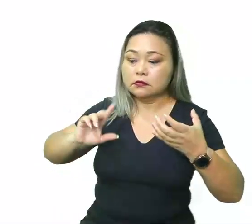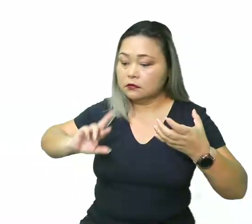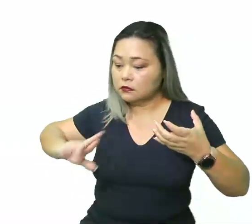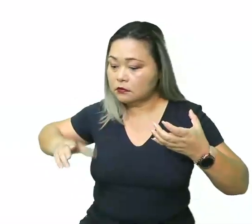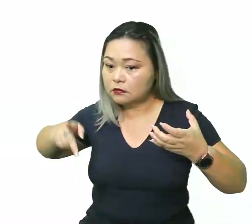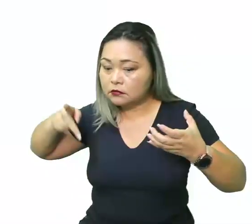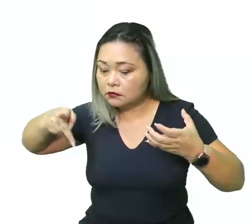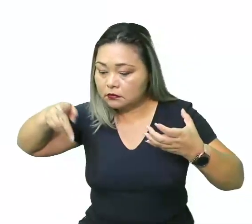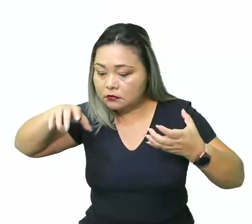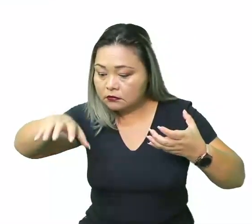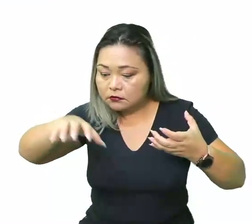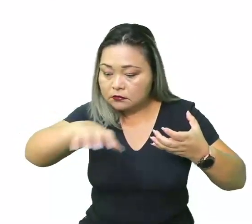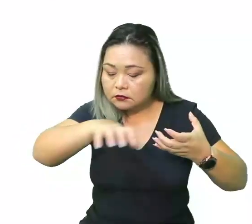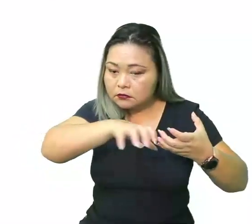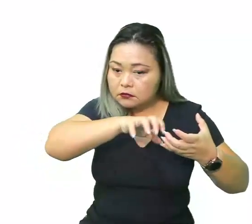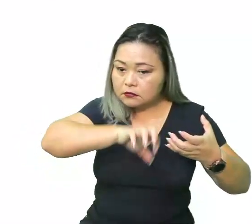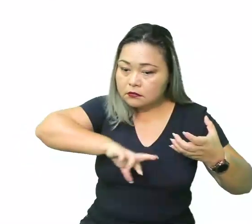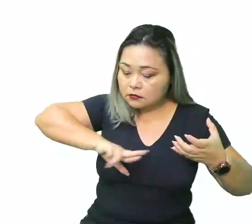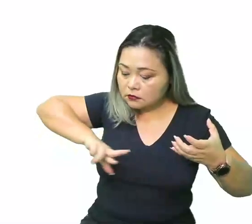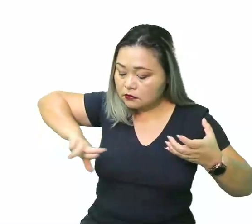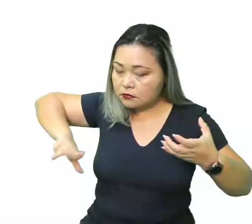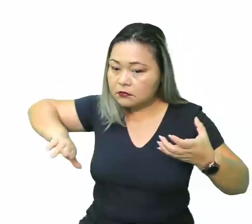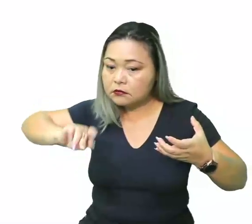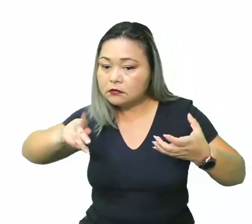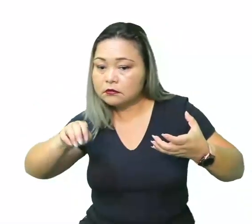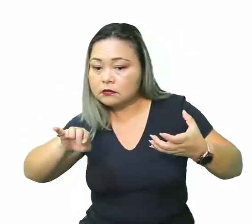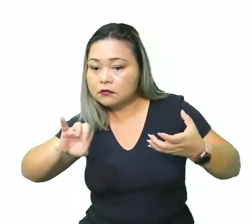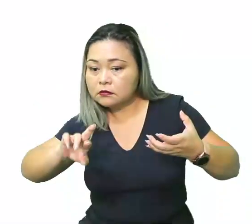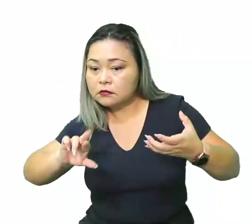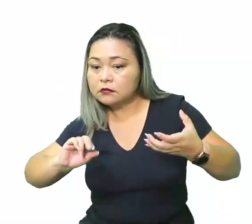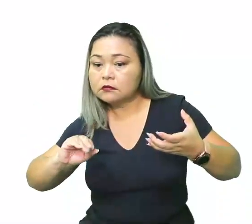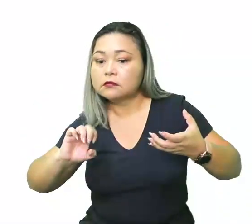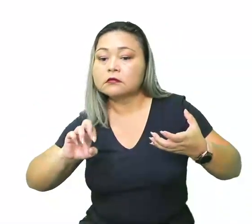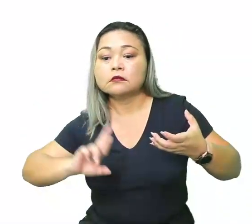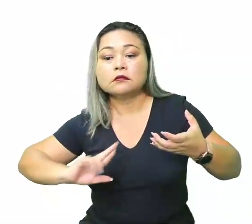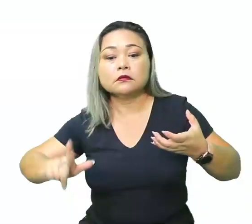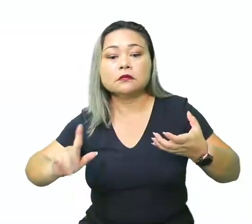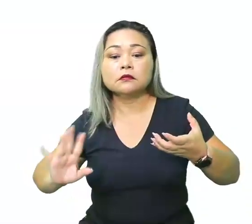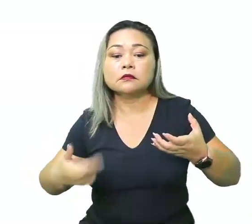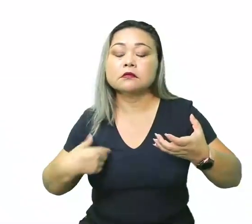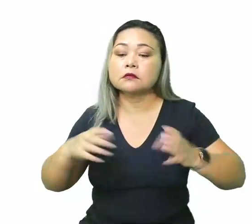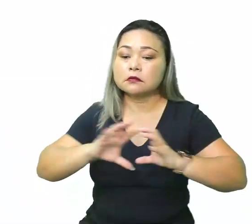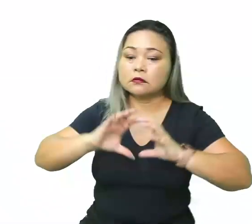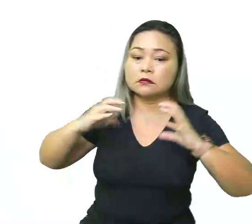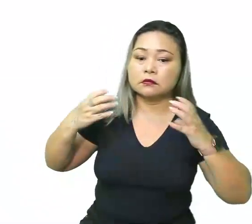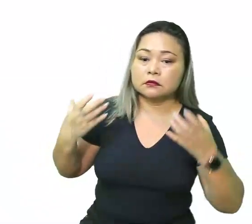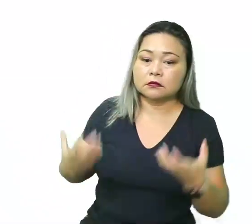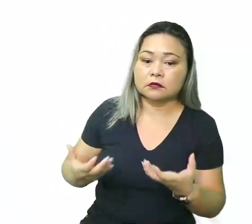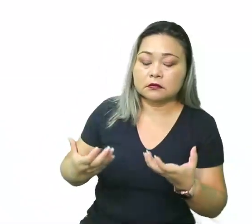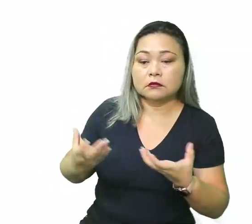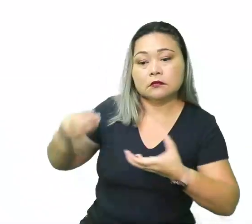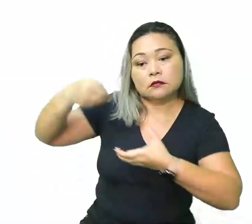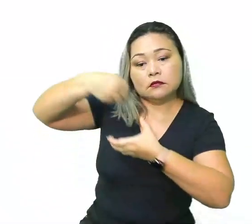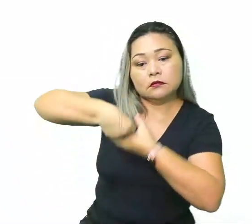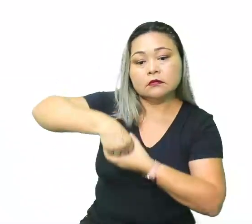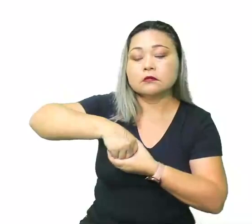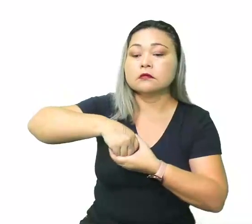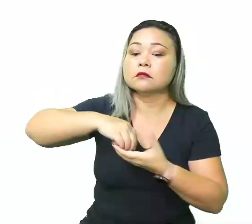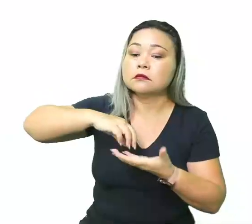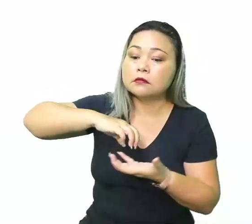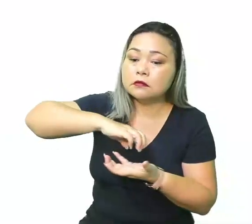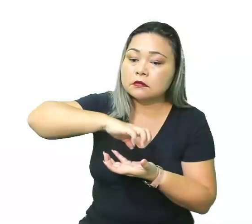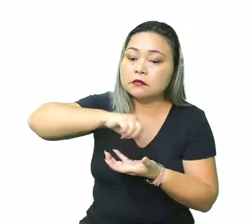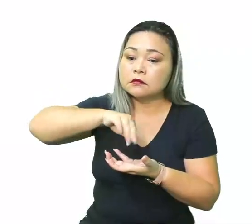várias populações, vários indivíduos de espécies diferentes, distintas. Essas comunidades inseridas, então, dentro de um